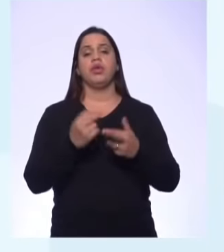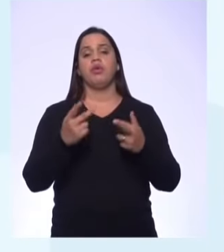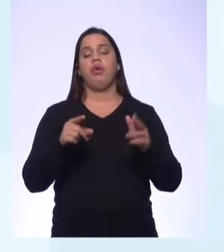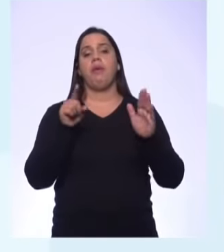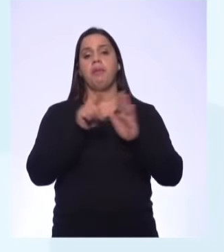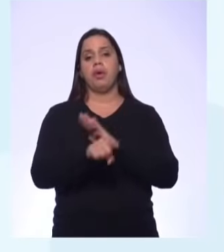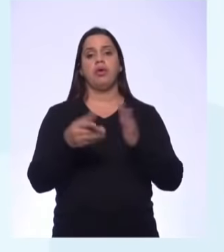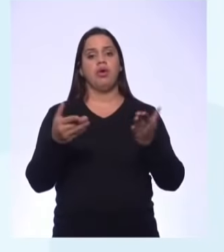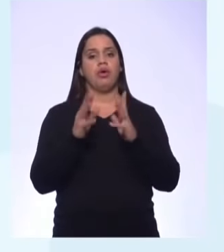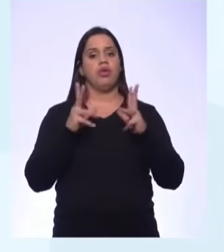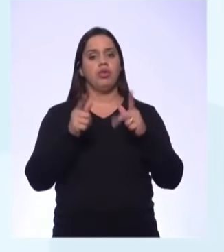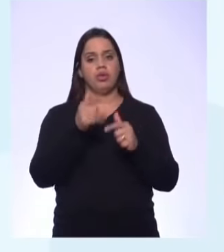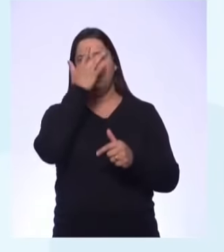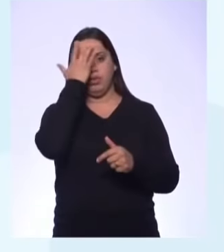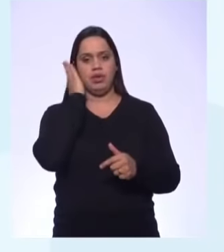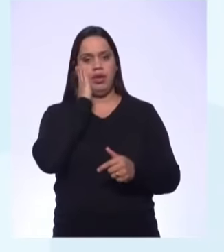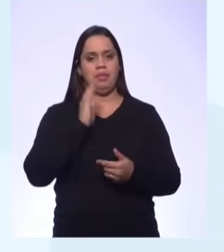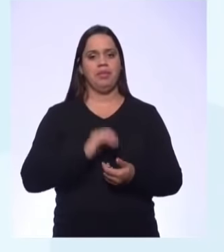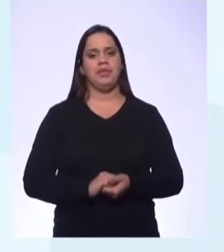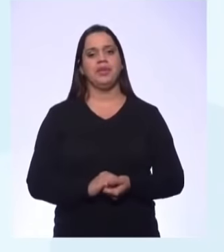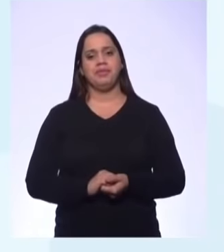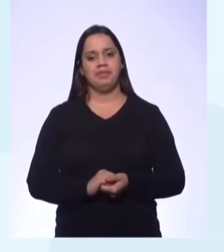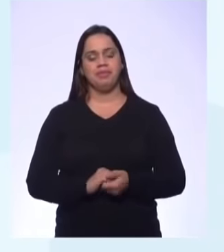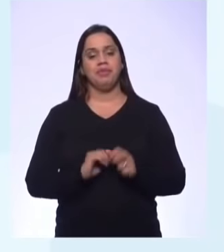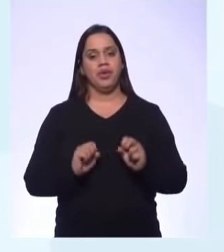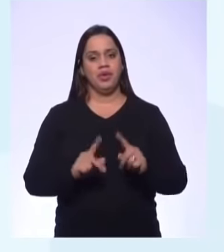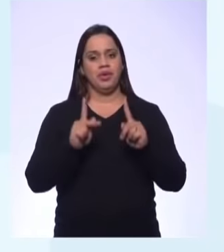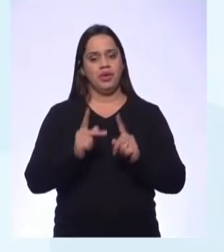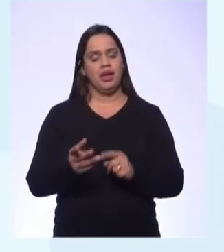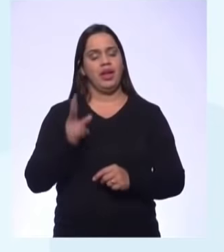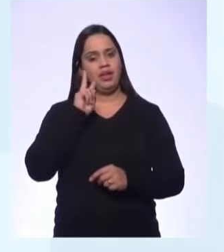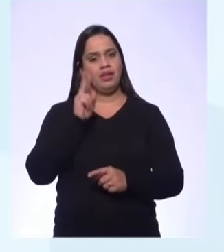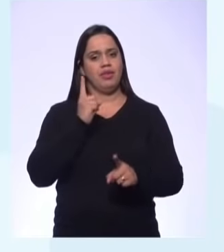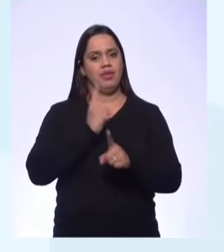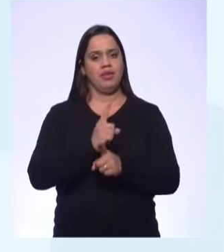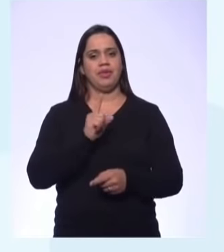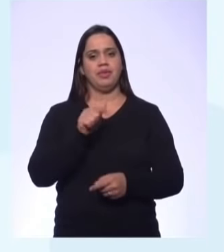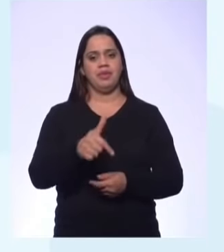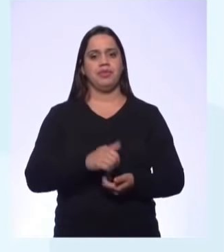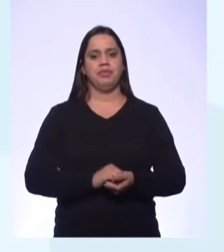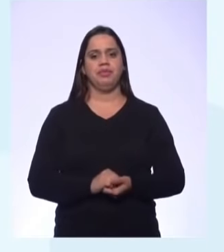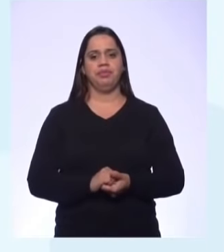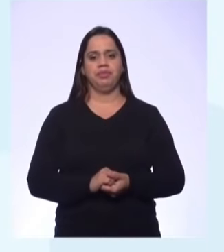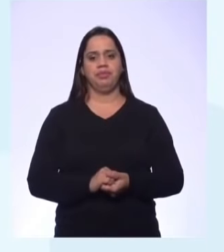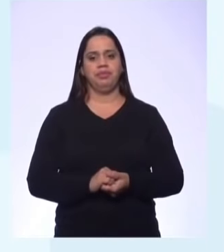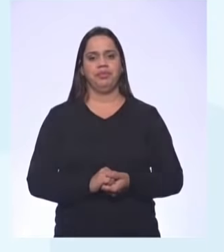Que agora todo mundo sabe o que significa, ok? See you later, te vejo daqui a pouco.